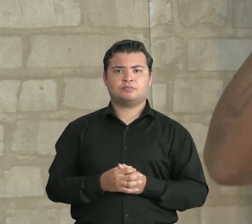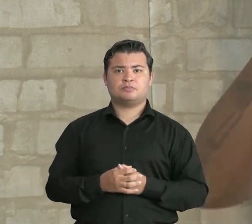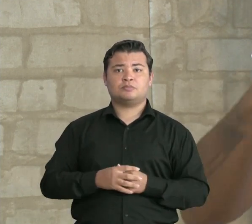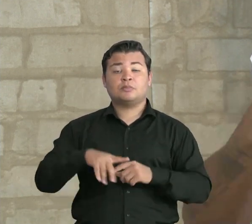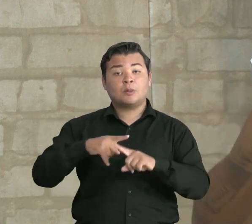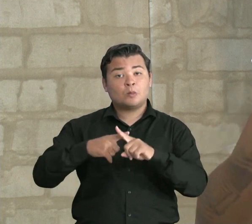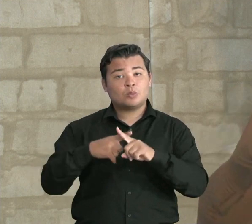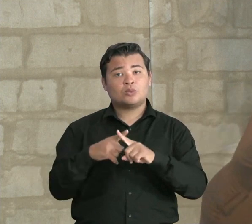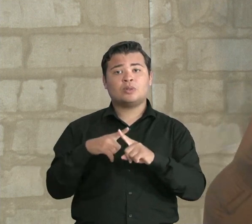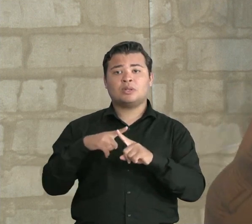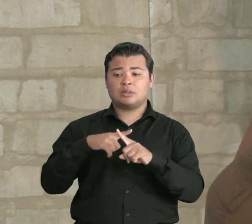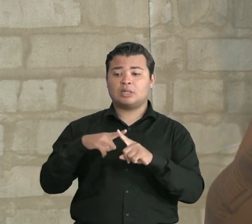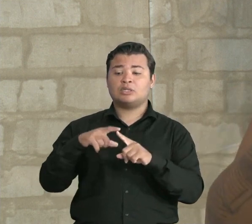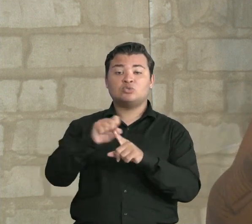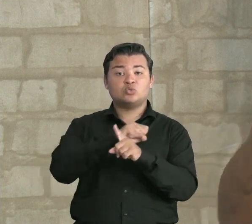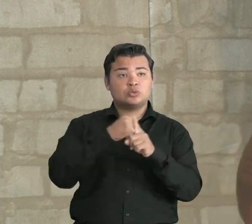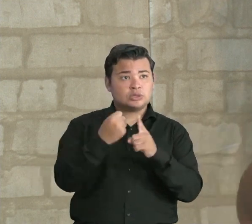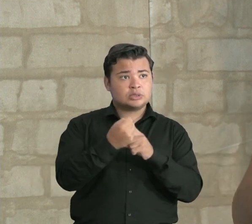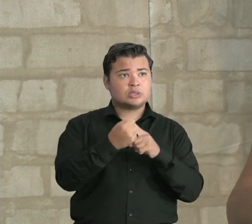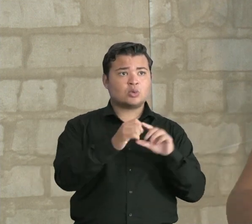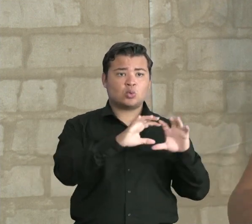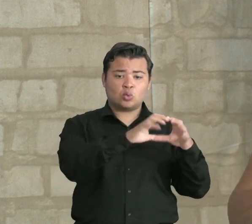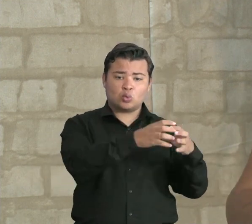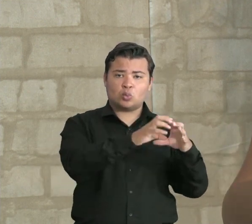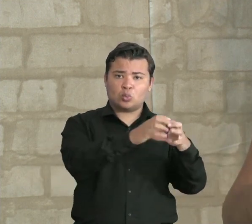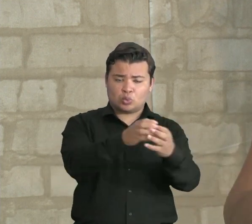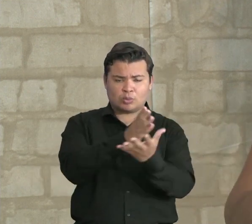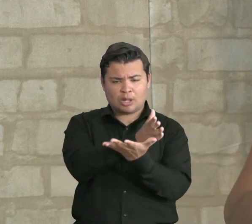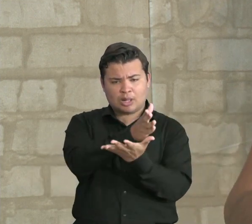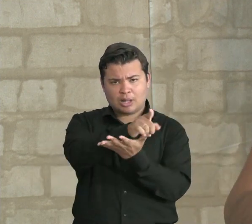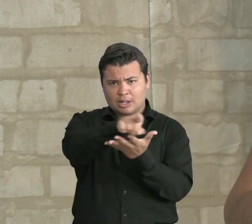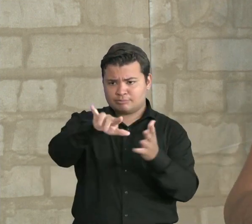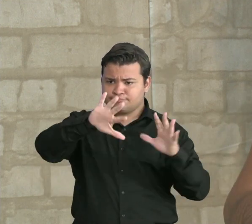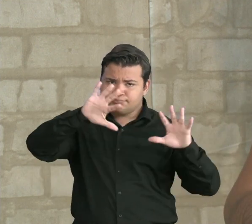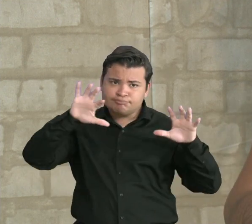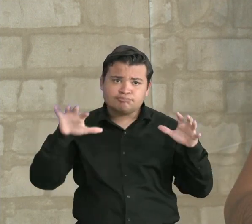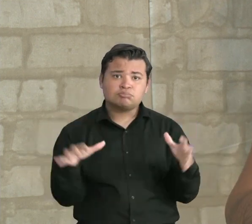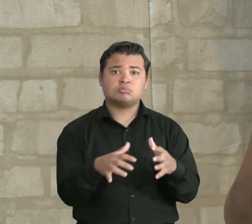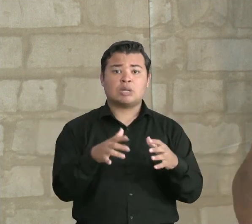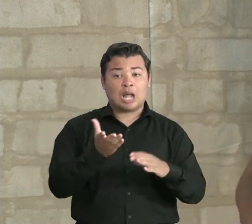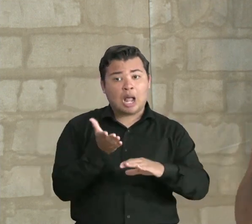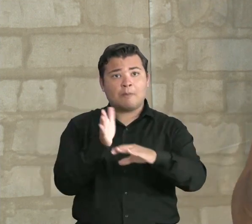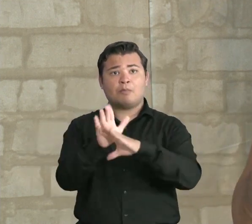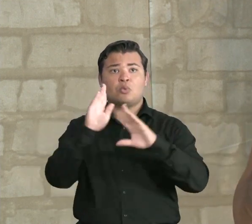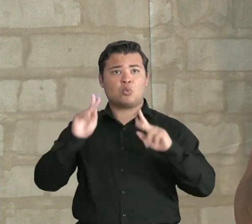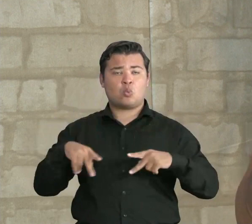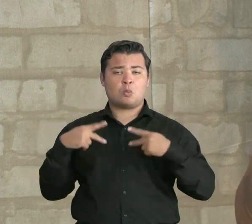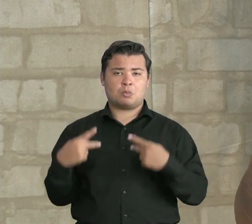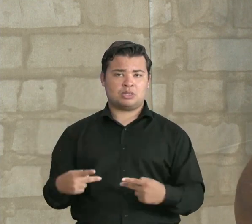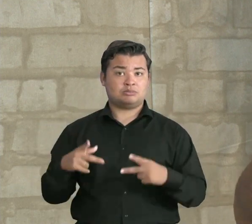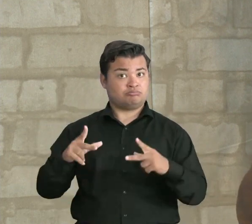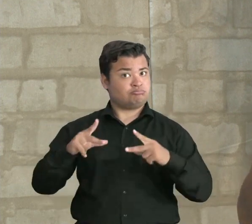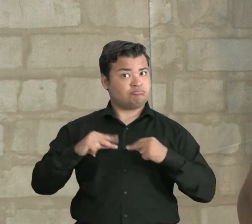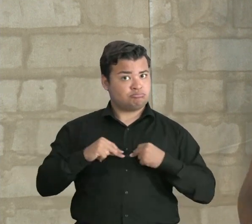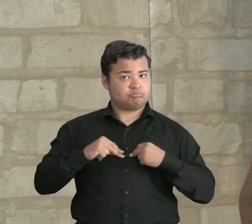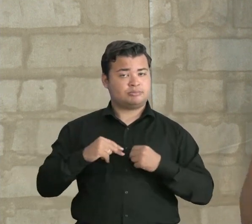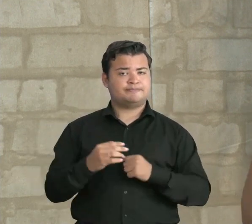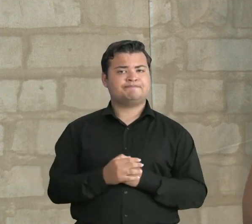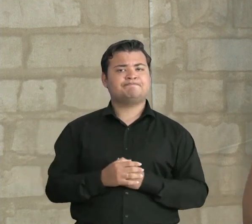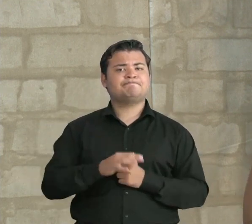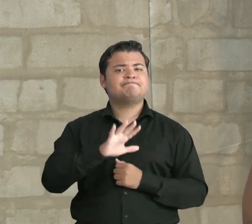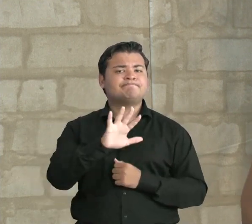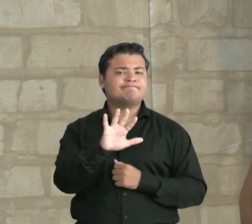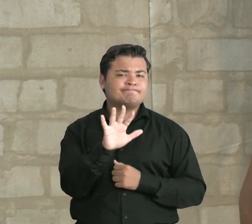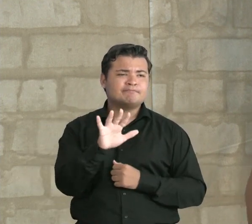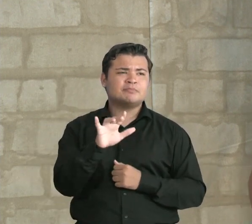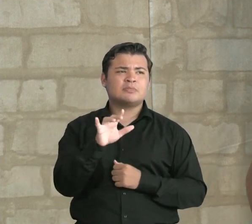várias instâncias da sociedade para garantir essa dignidade humana. E essa dignidade humana, ela está muito distante